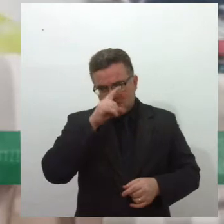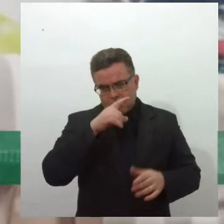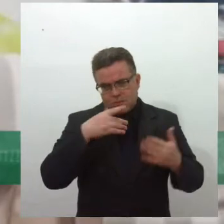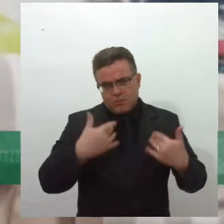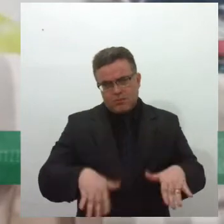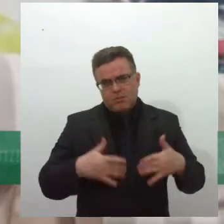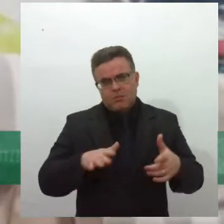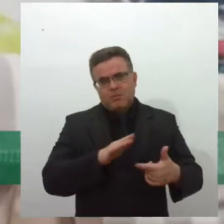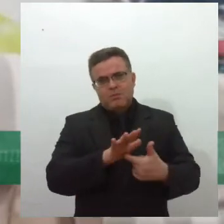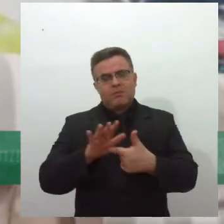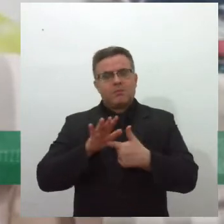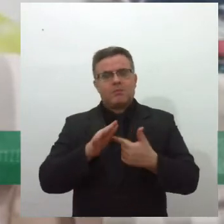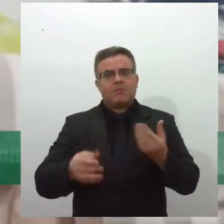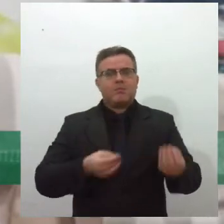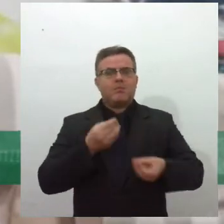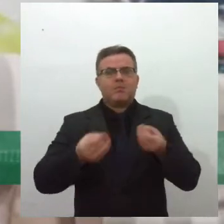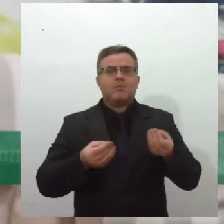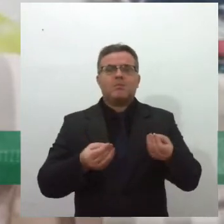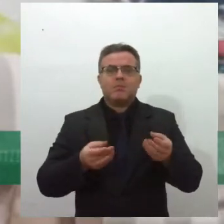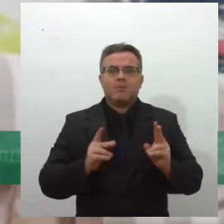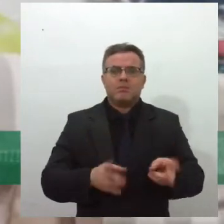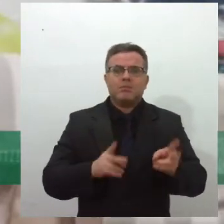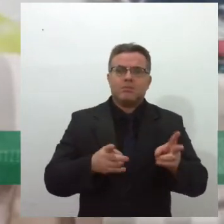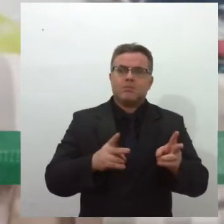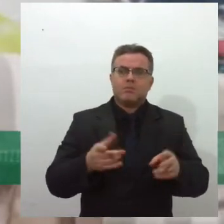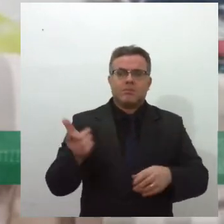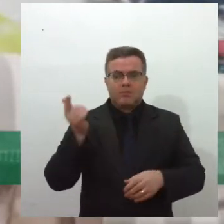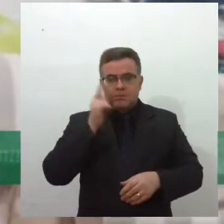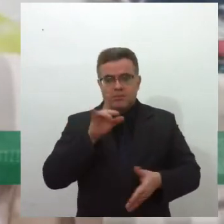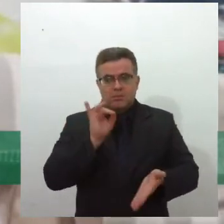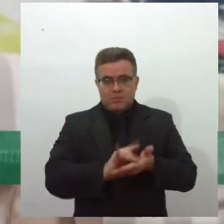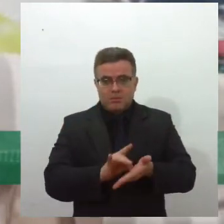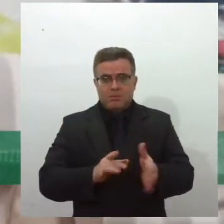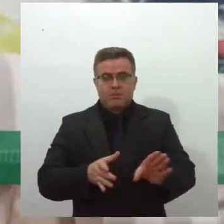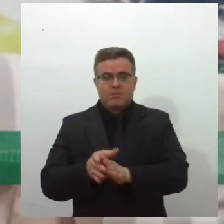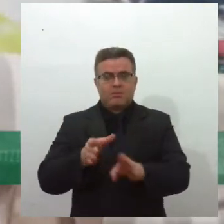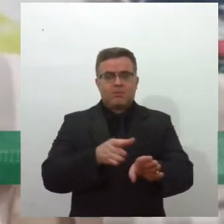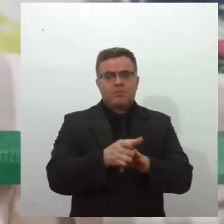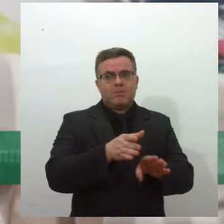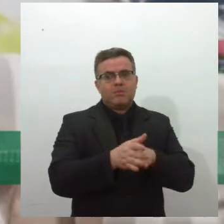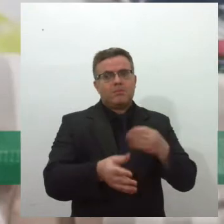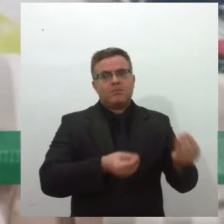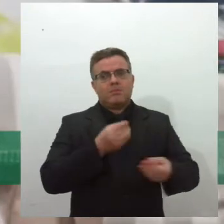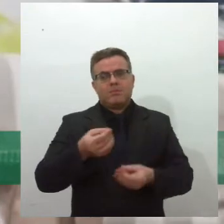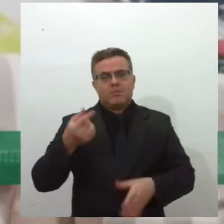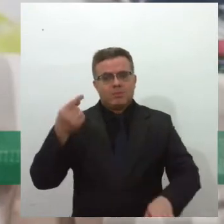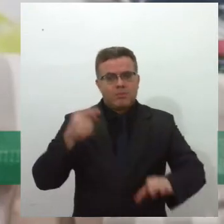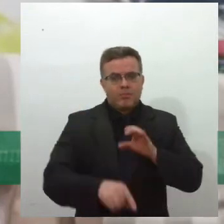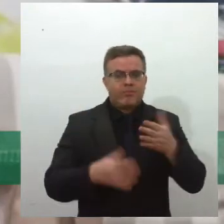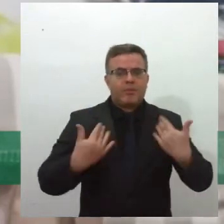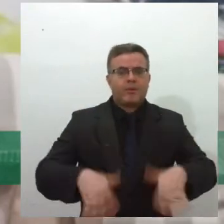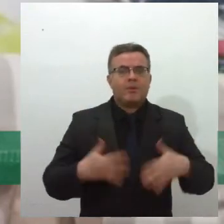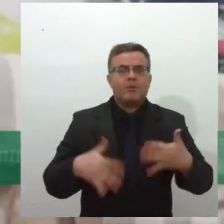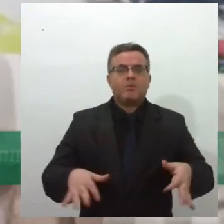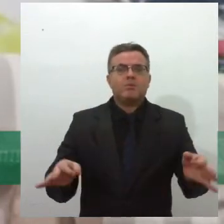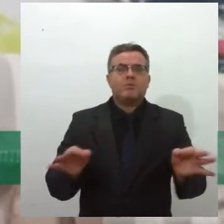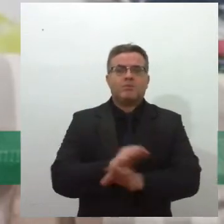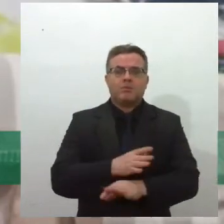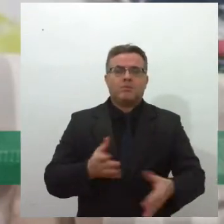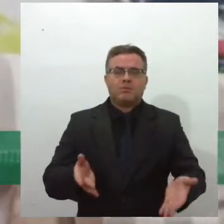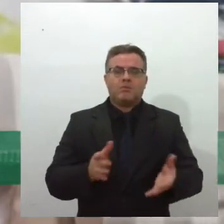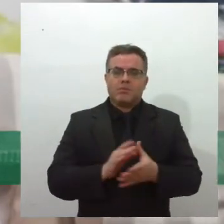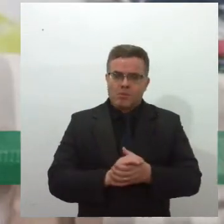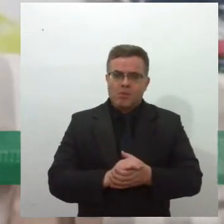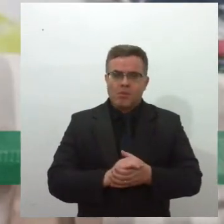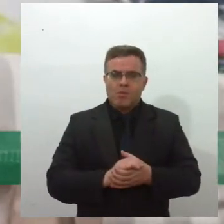esse paciente. E mais que isso, além de não conseguir reabilitar e aumentar o custo, porque quanto mais dependente o paciente, maior o custo do